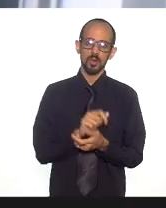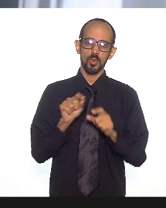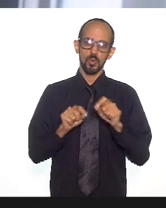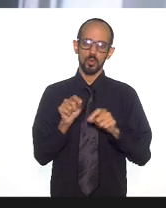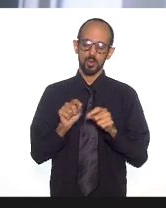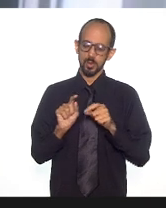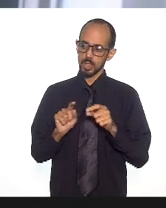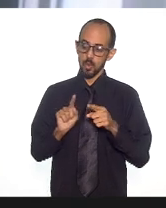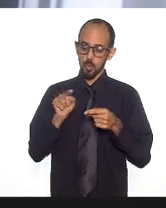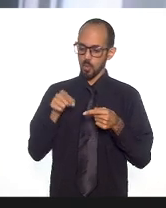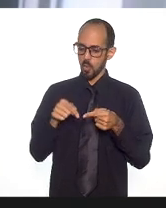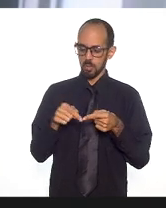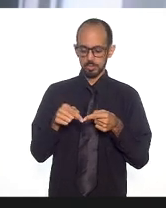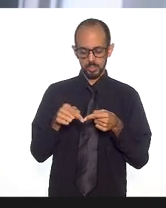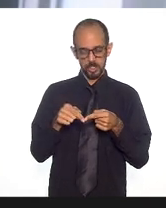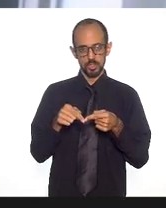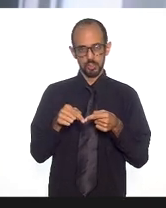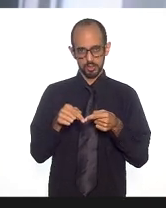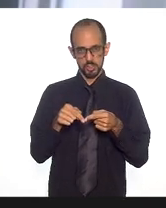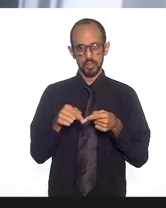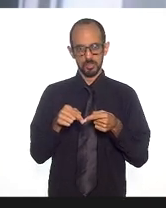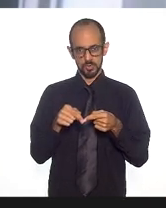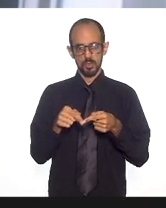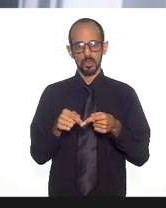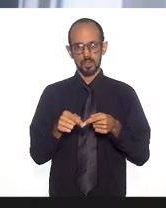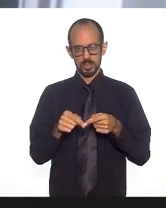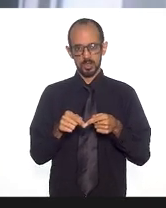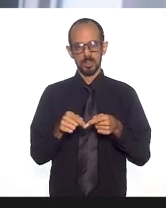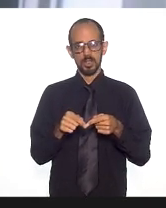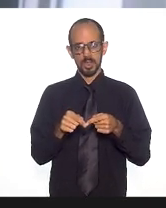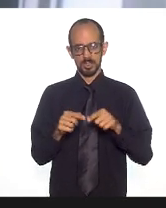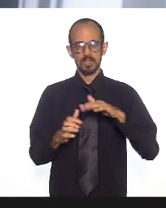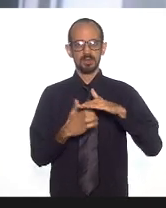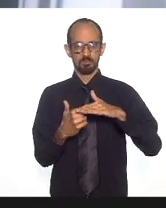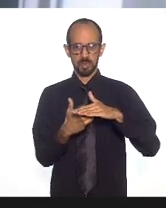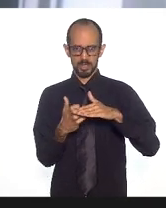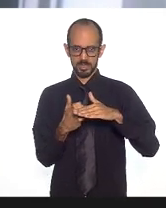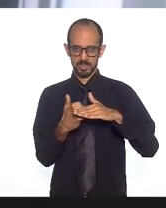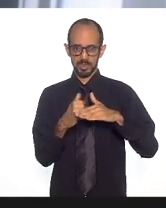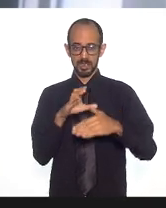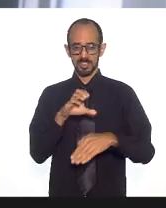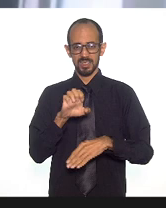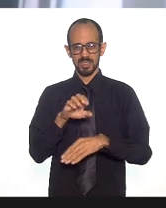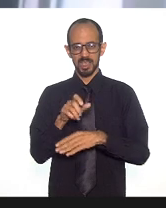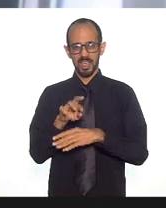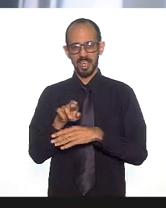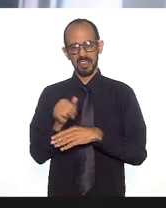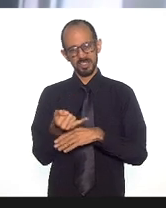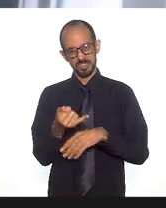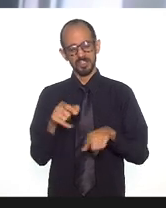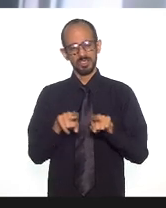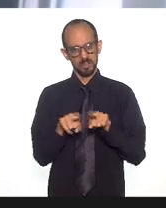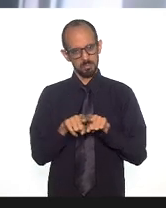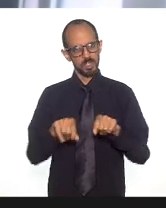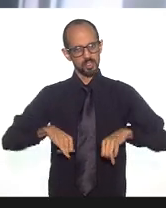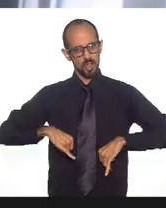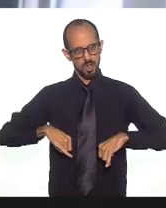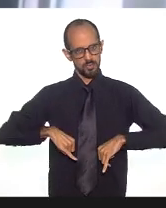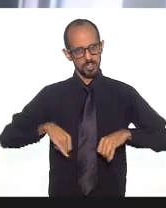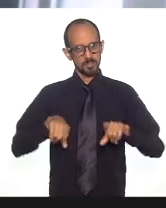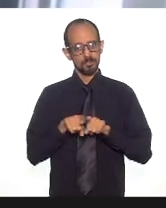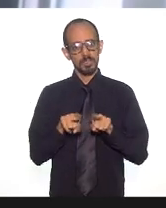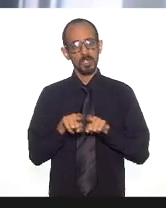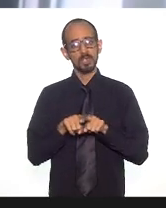missões institucionais desses órgãos. E a Fundação CCERG não foi poupada disso, né? Além disso, nós temos discussões